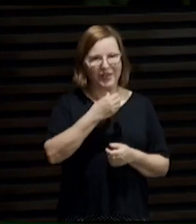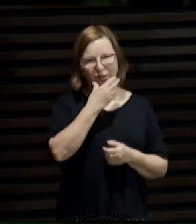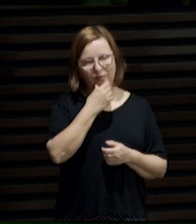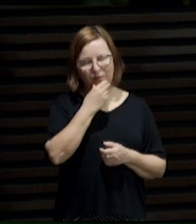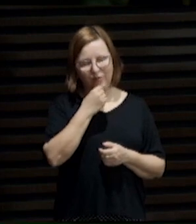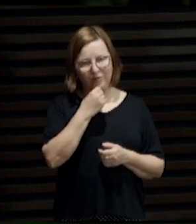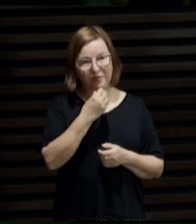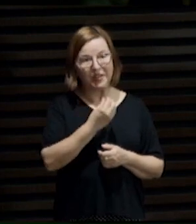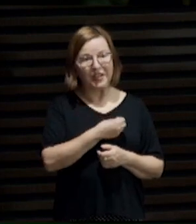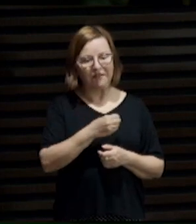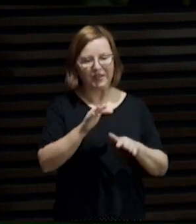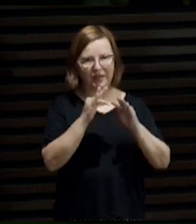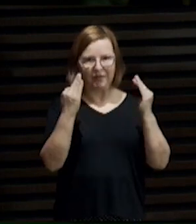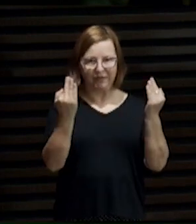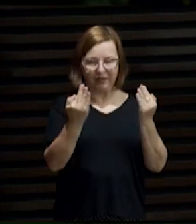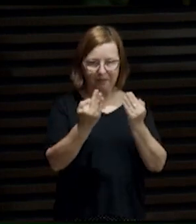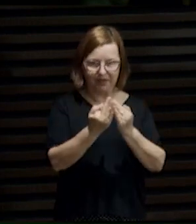da casa e a vida da igreja.